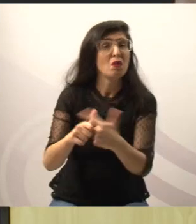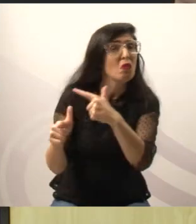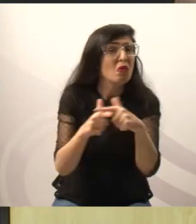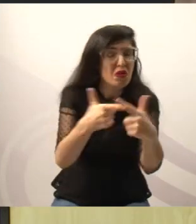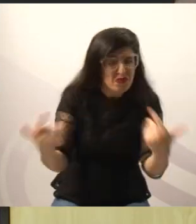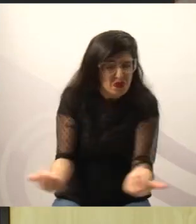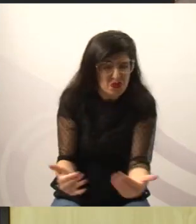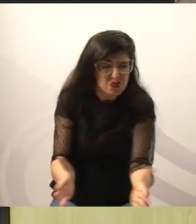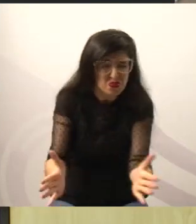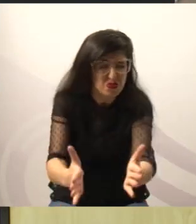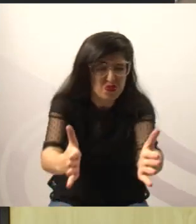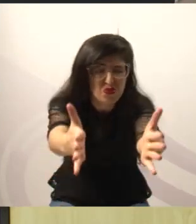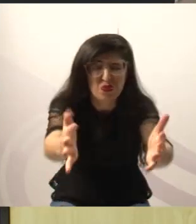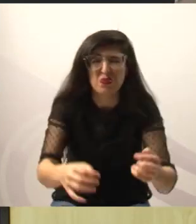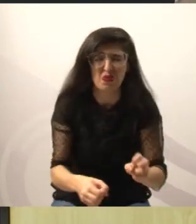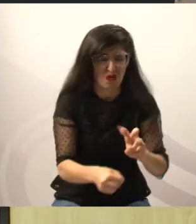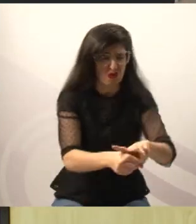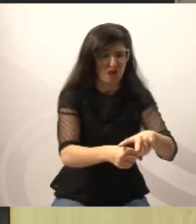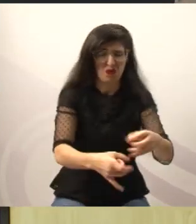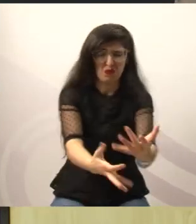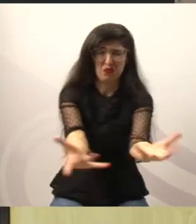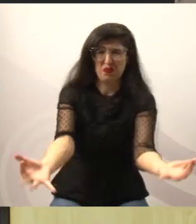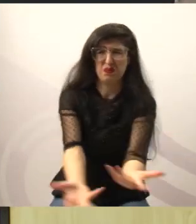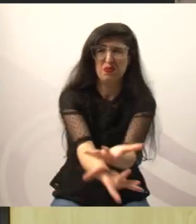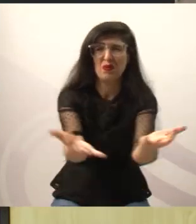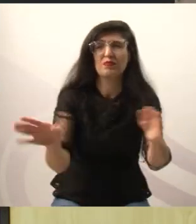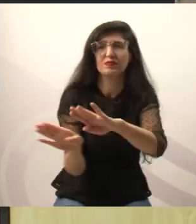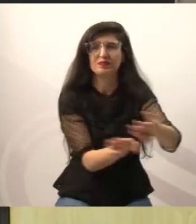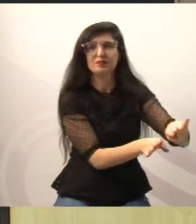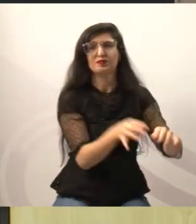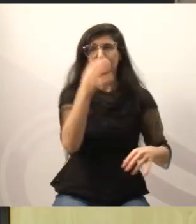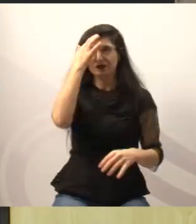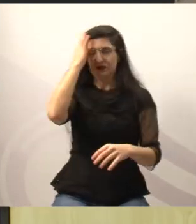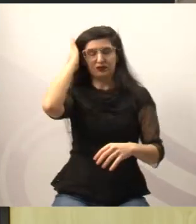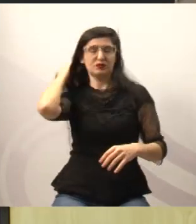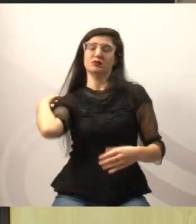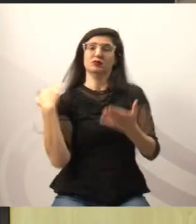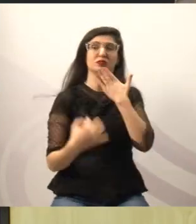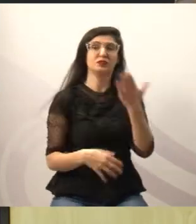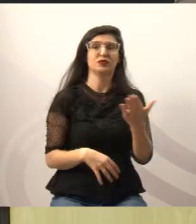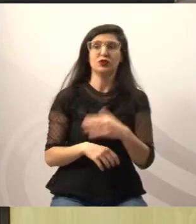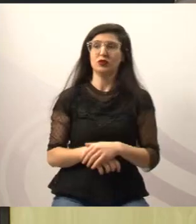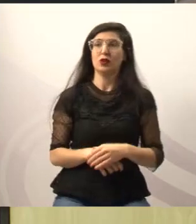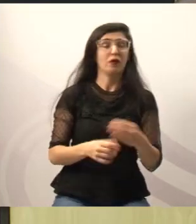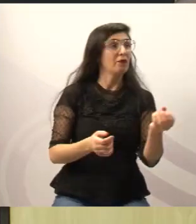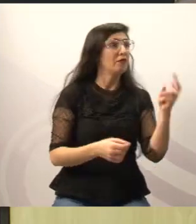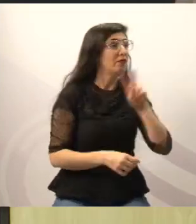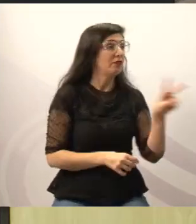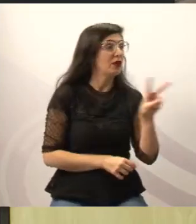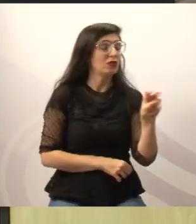manifestação, subscrevo. Vereador Valmir Parque do Meia Lua. Senhor presidente, foi solicitado votação.